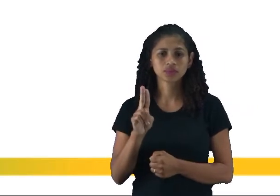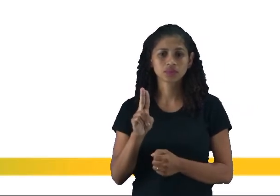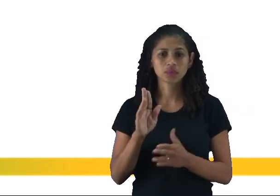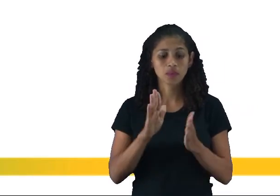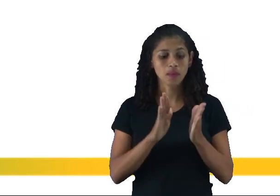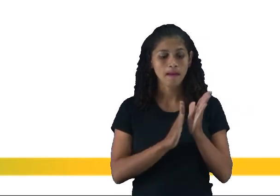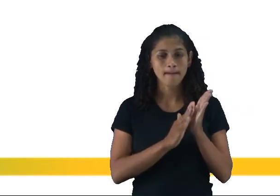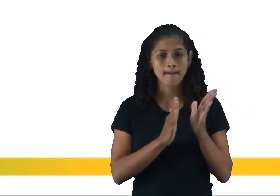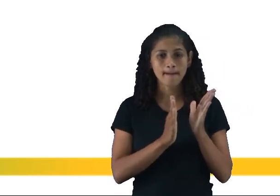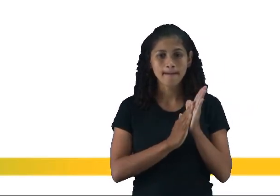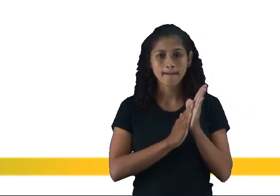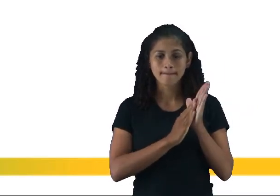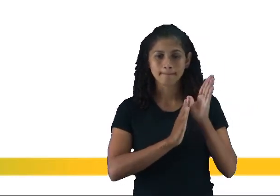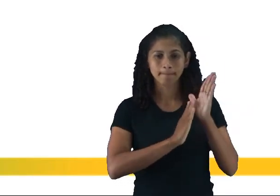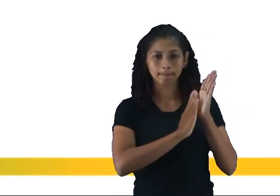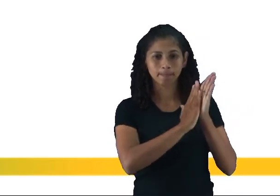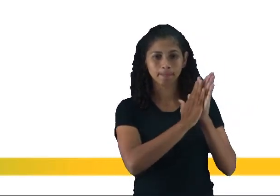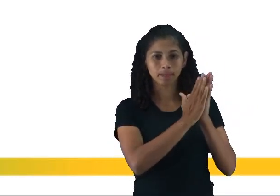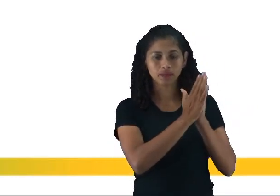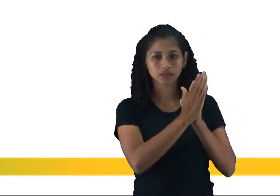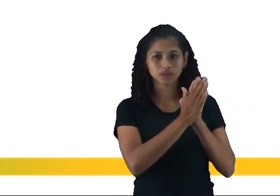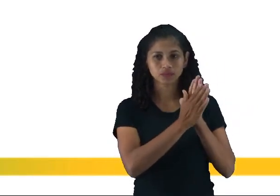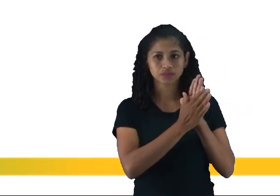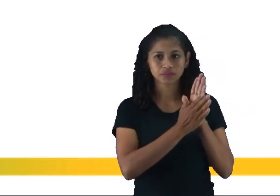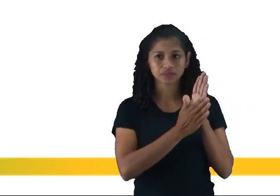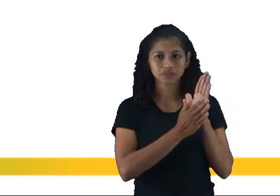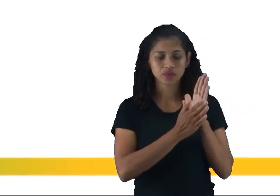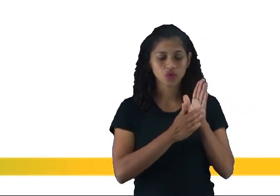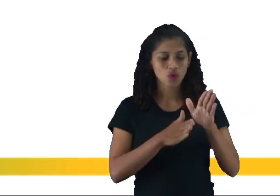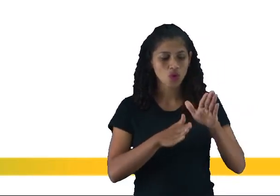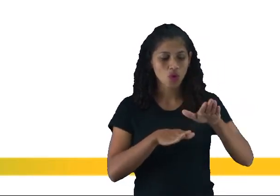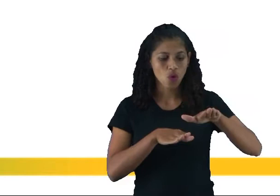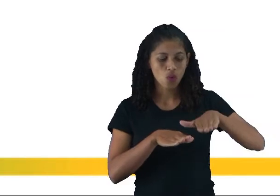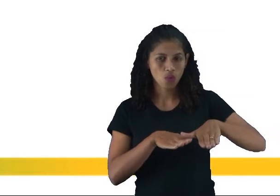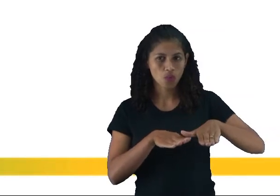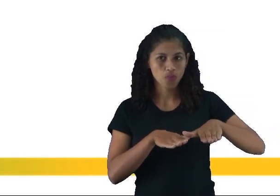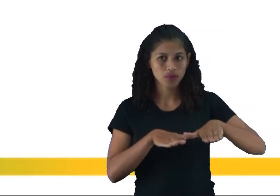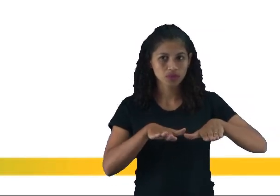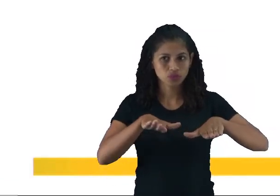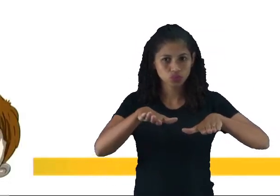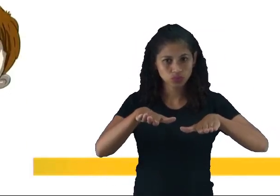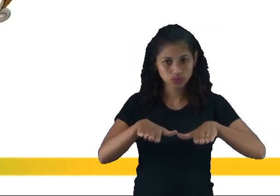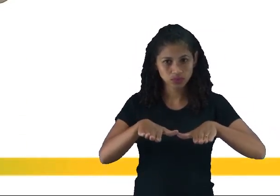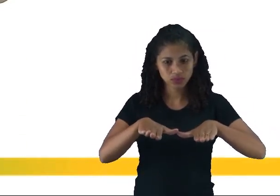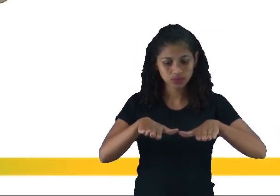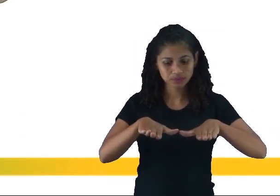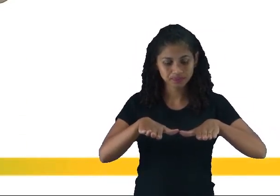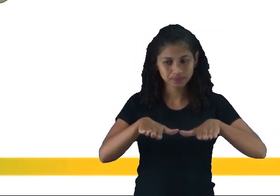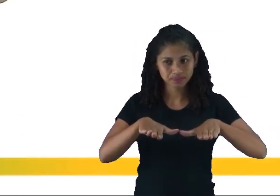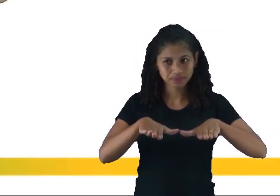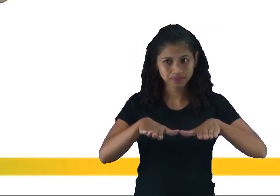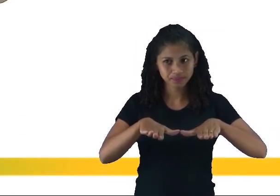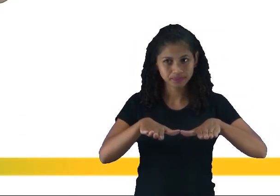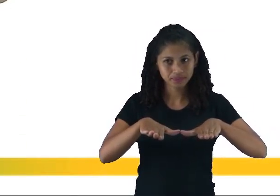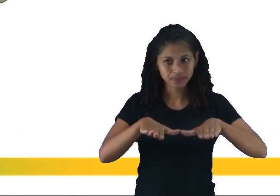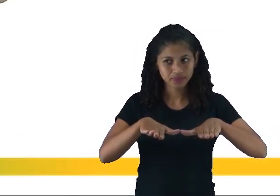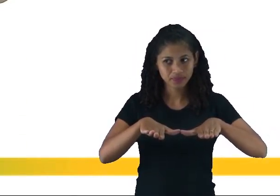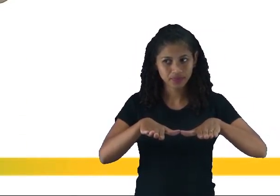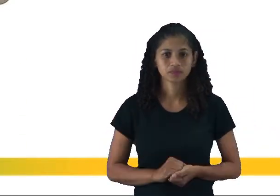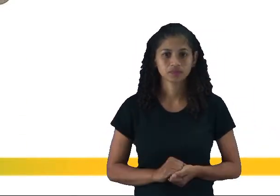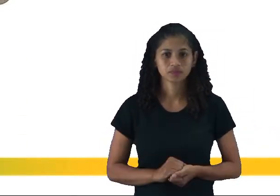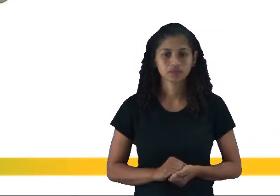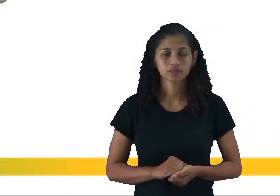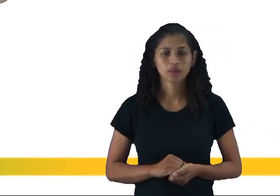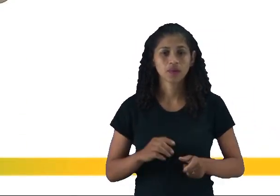palma da mão para medir as coisas. Colocavam uma do lado da outra e aí eles contavam os palmos,